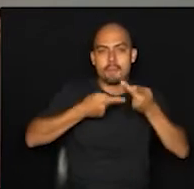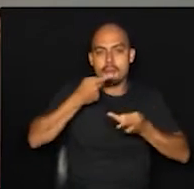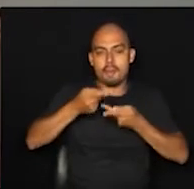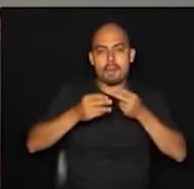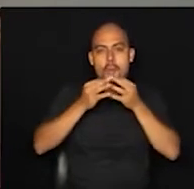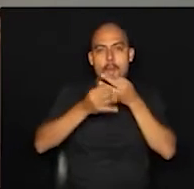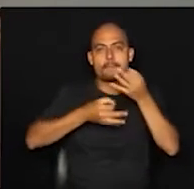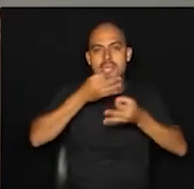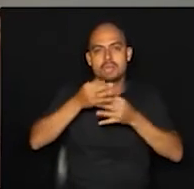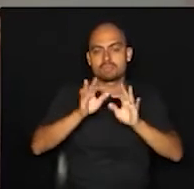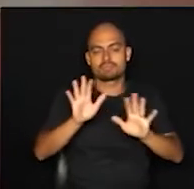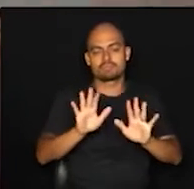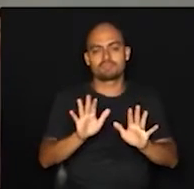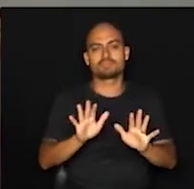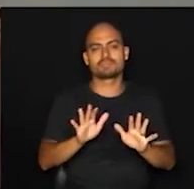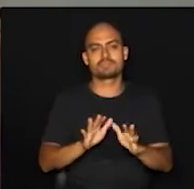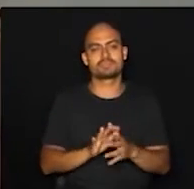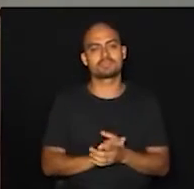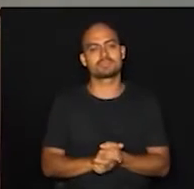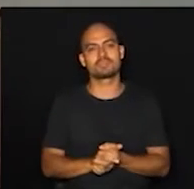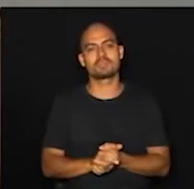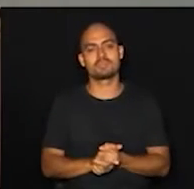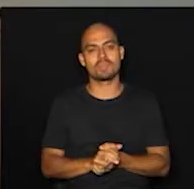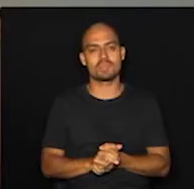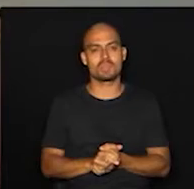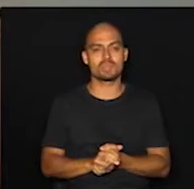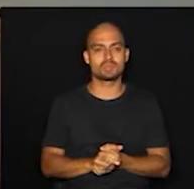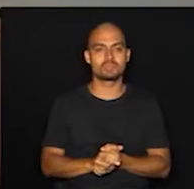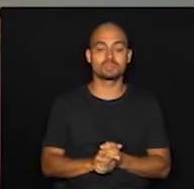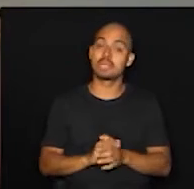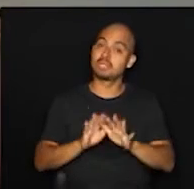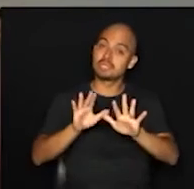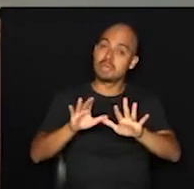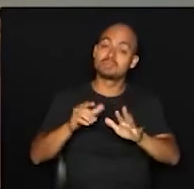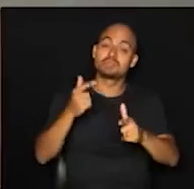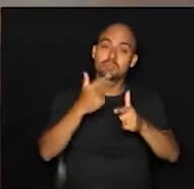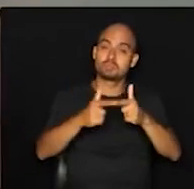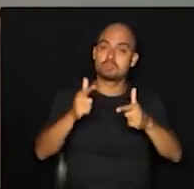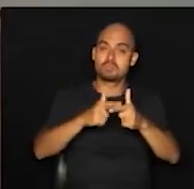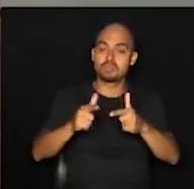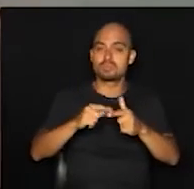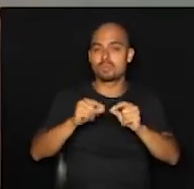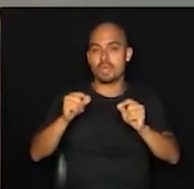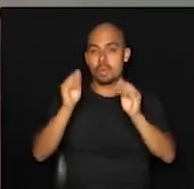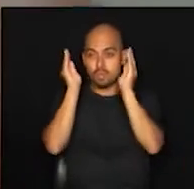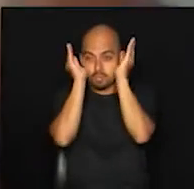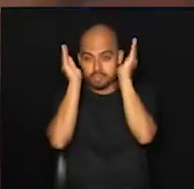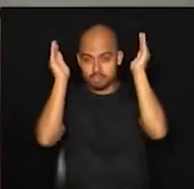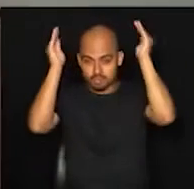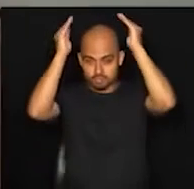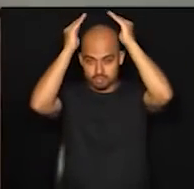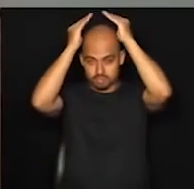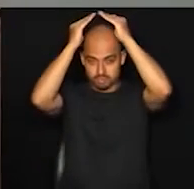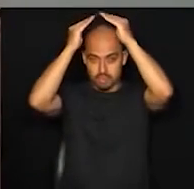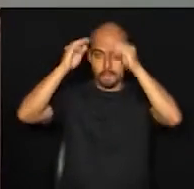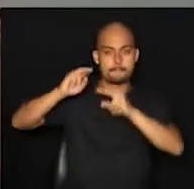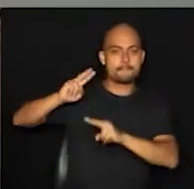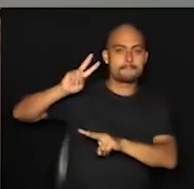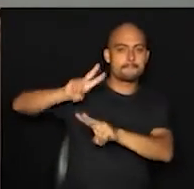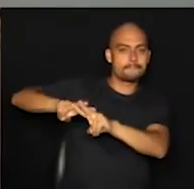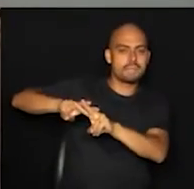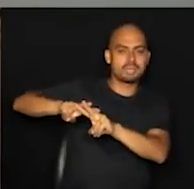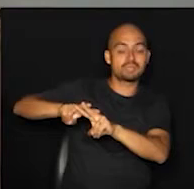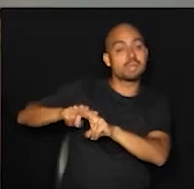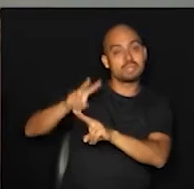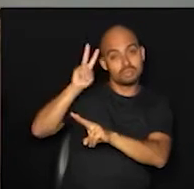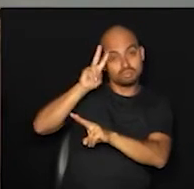meros empregados do Estado. Aí foi foi uma situação insustentável, os bispos foram presos, enfim, é uma